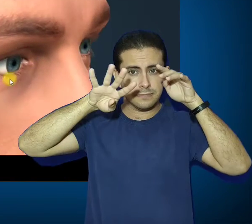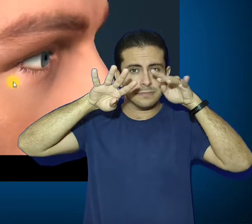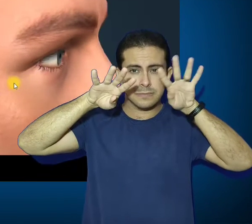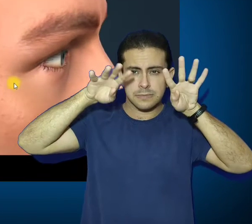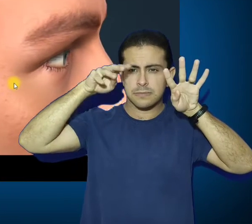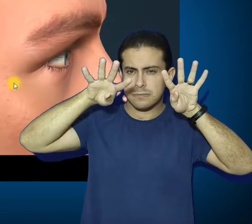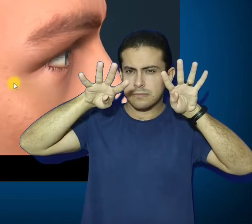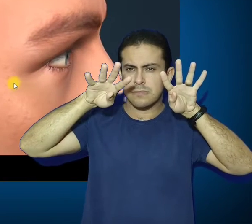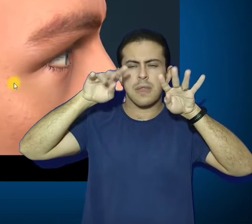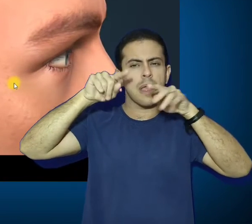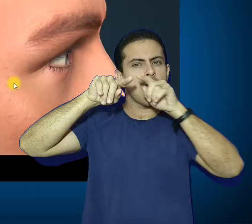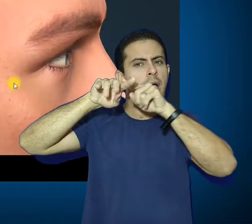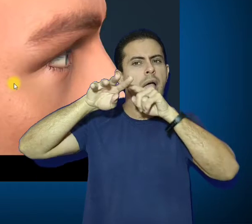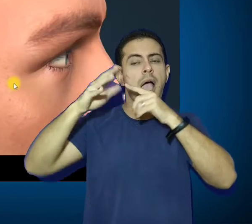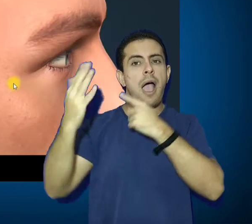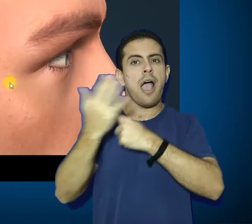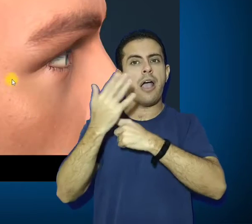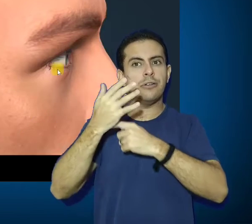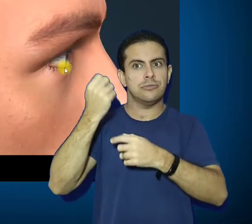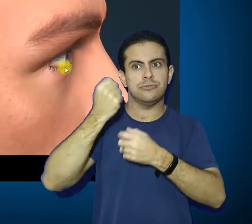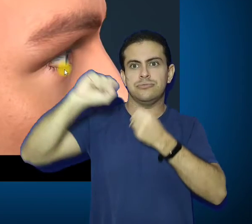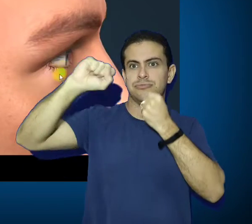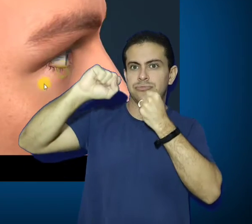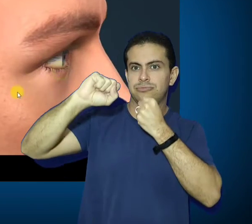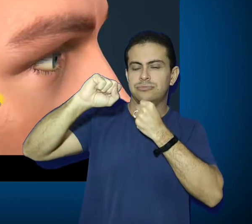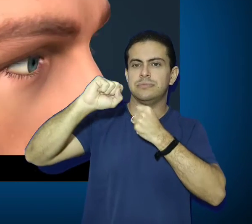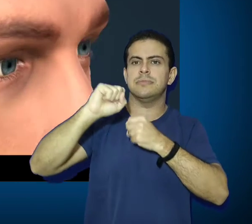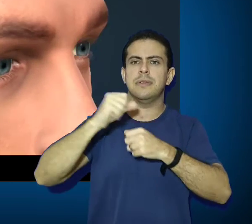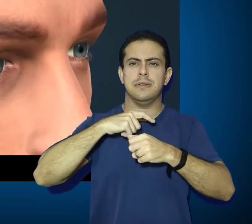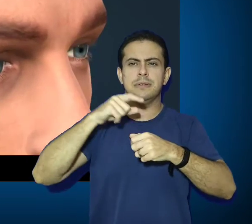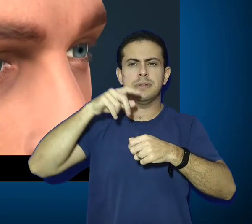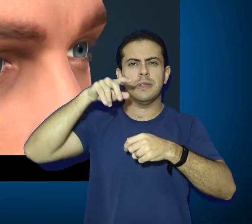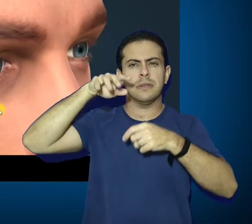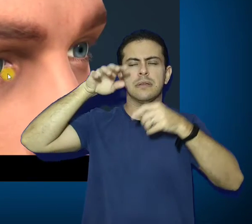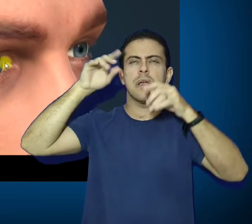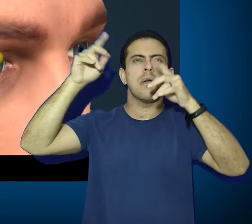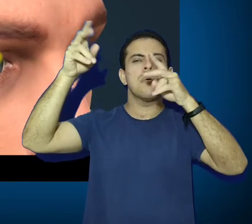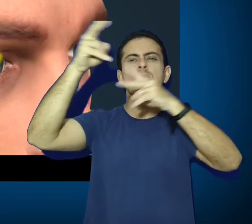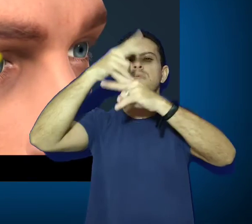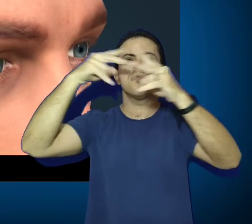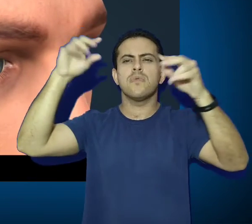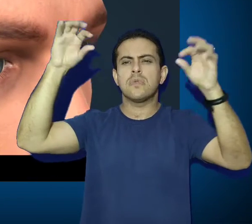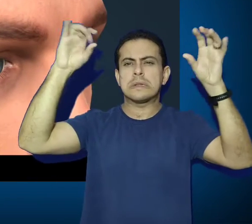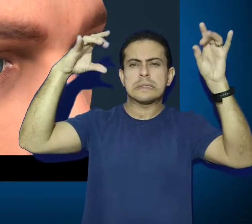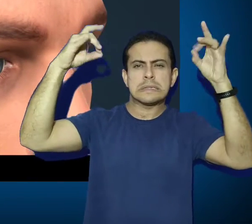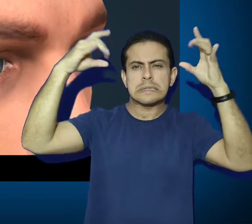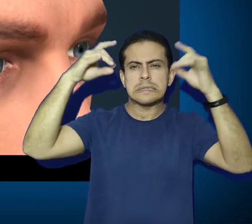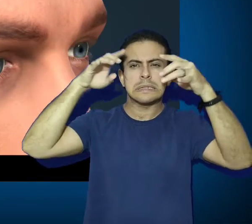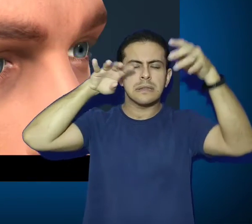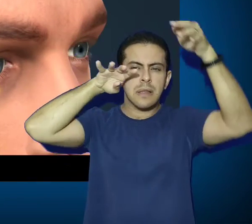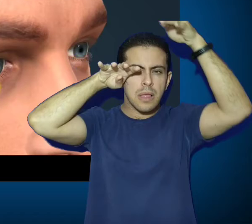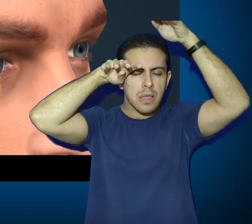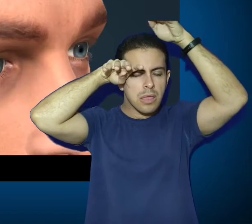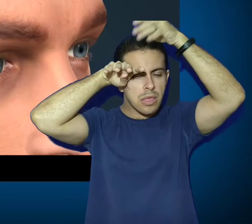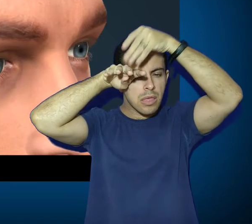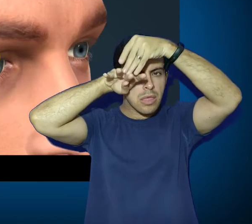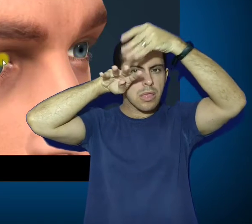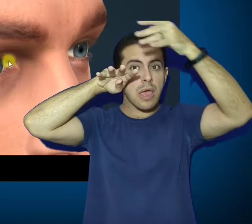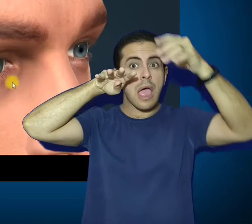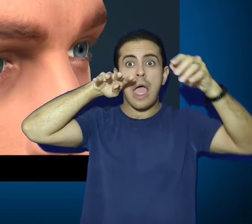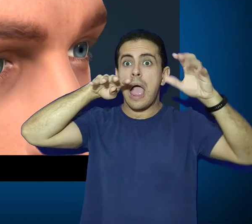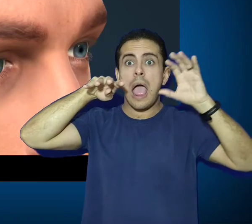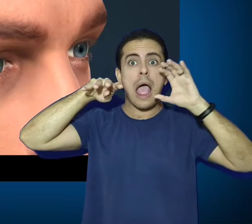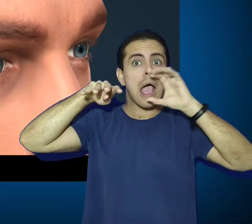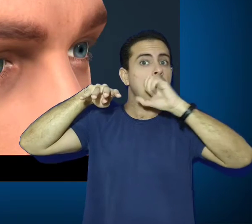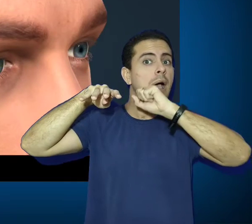pelos que atuam na defesa do olho, com partículas suspensas no ar. Ao entrar em contato com